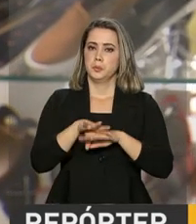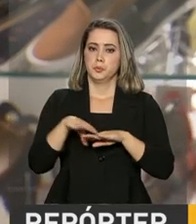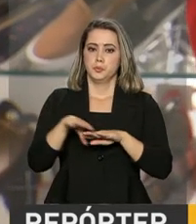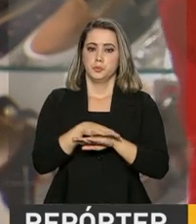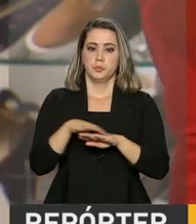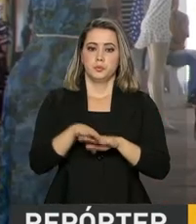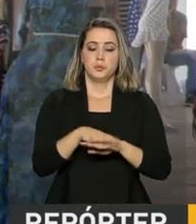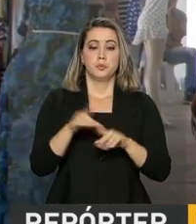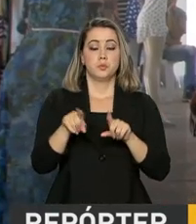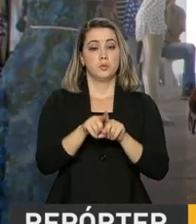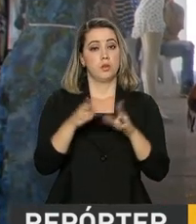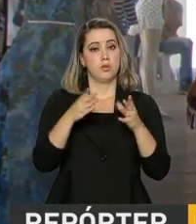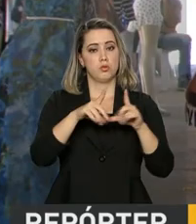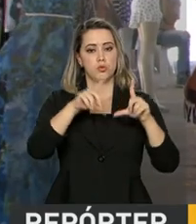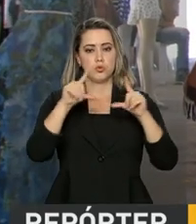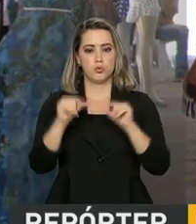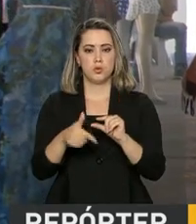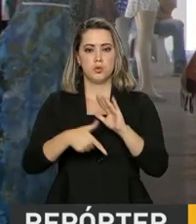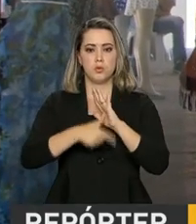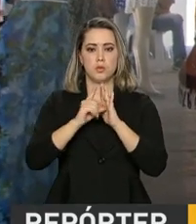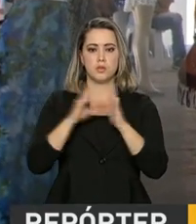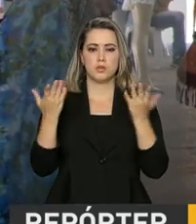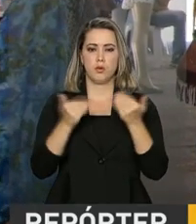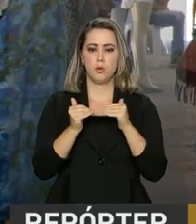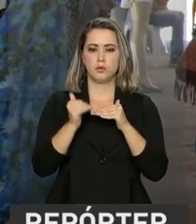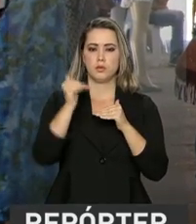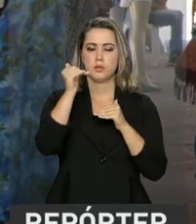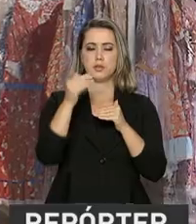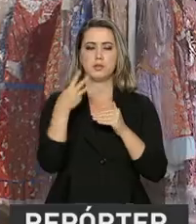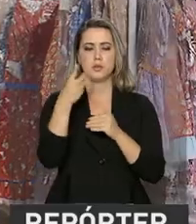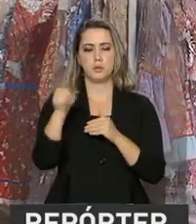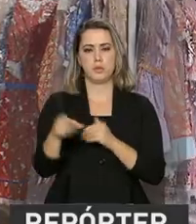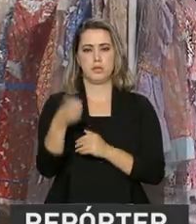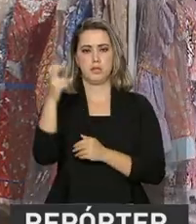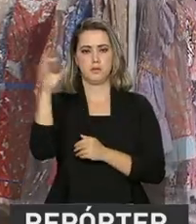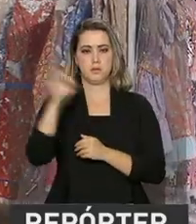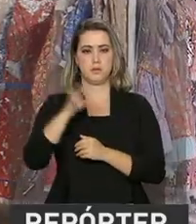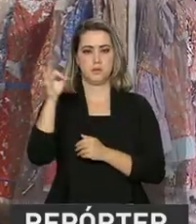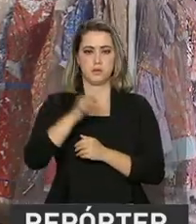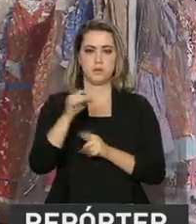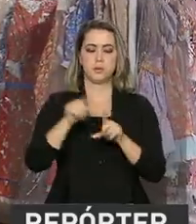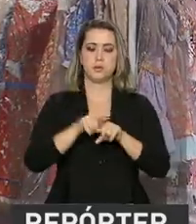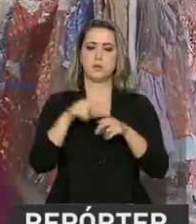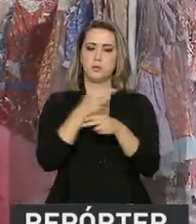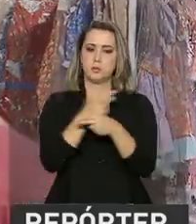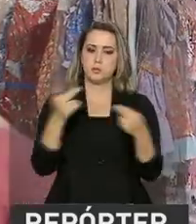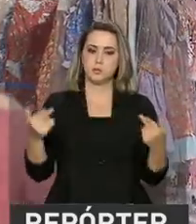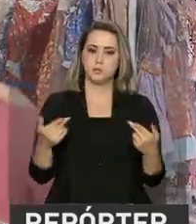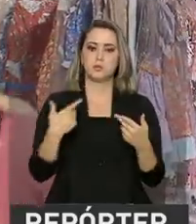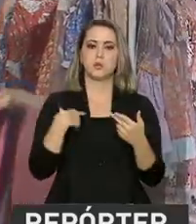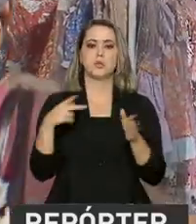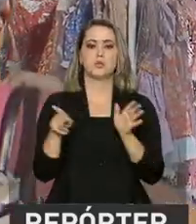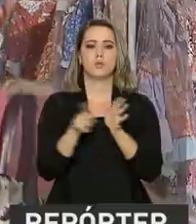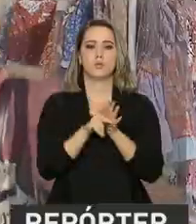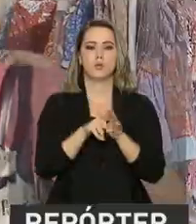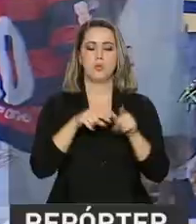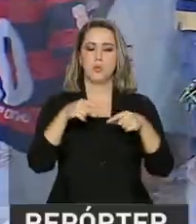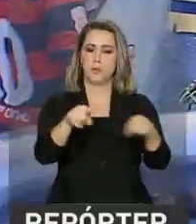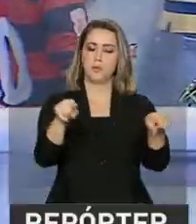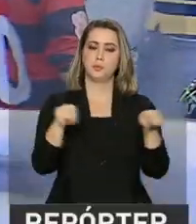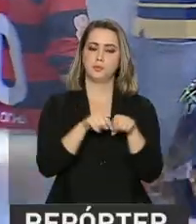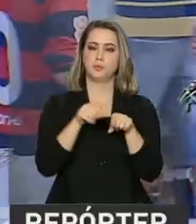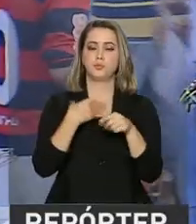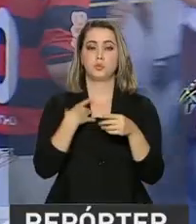terceiro mês do ano tiveram crescimento de 3,5 por em abril e os equipamentos e materiais para escritório informática e